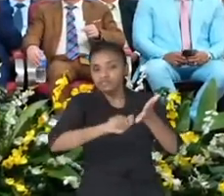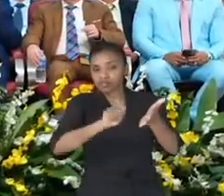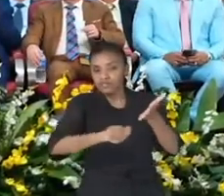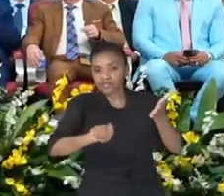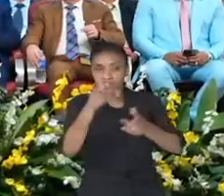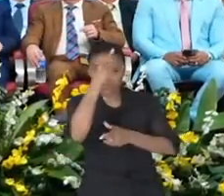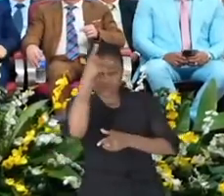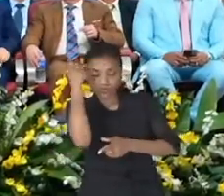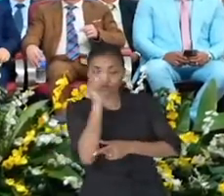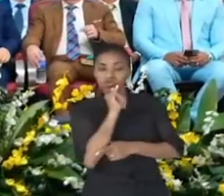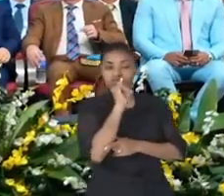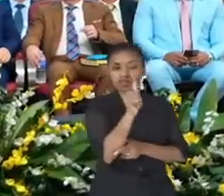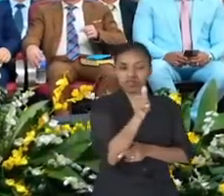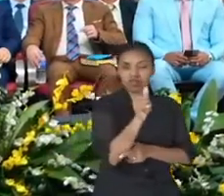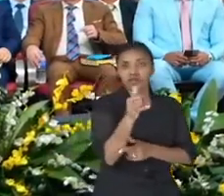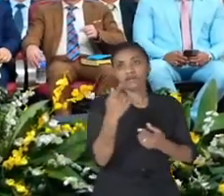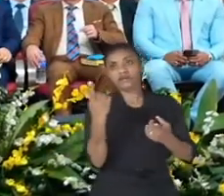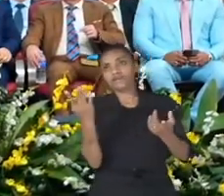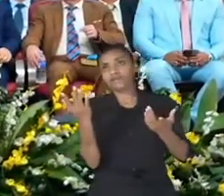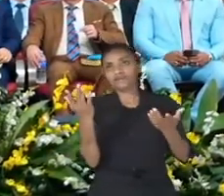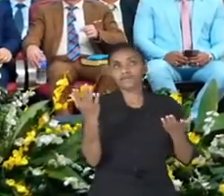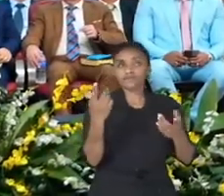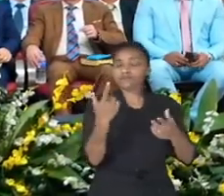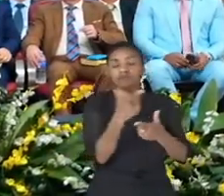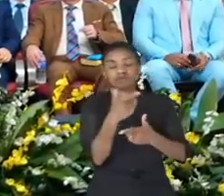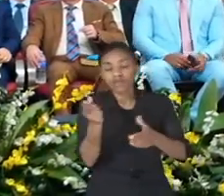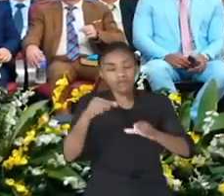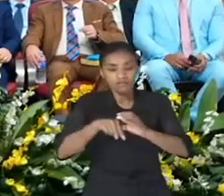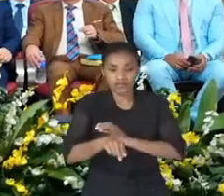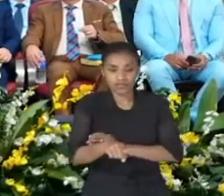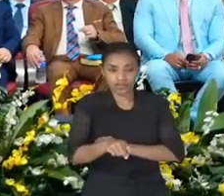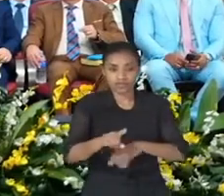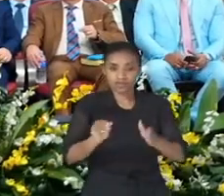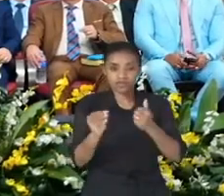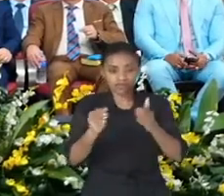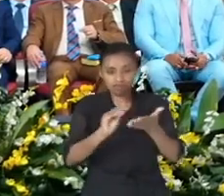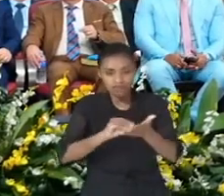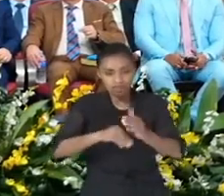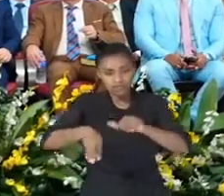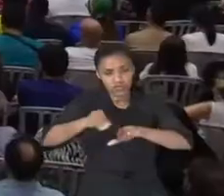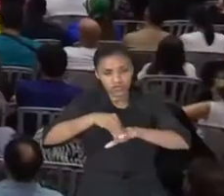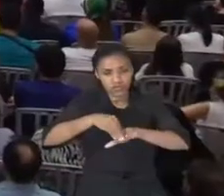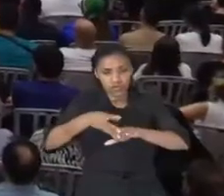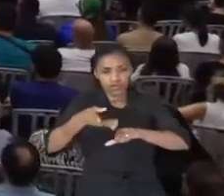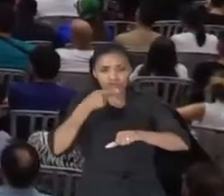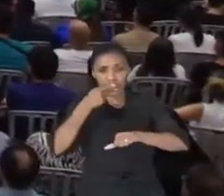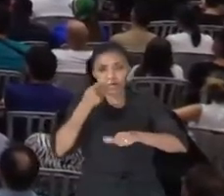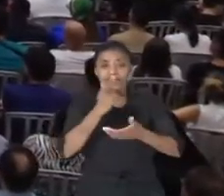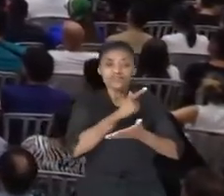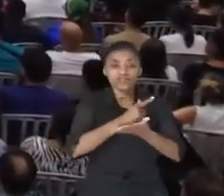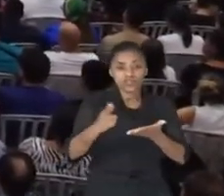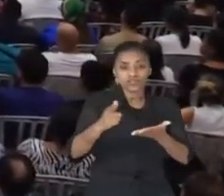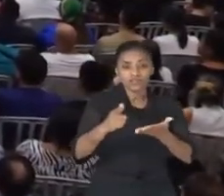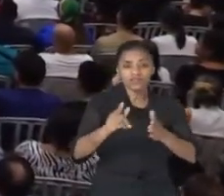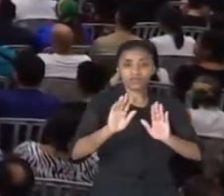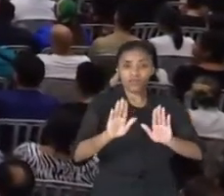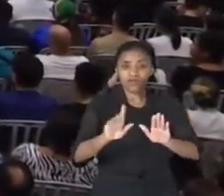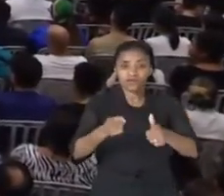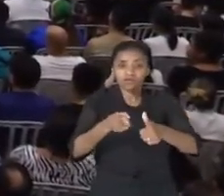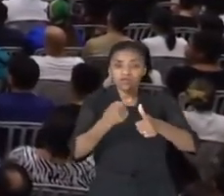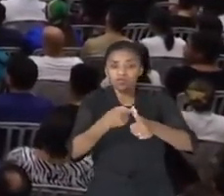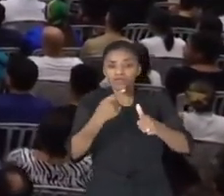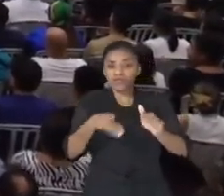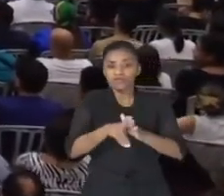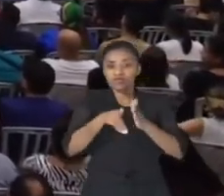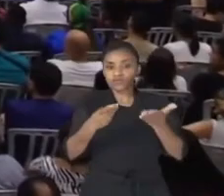certeza a maioria, não porque não tem profundidade, mas por falta de conhecimento mesmo, iriam dizer que foi o livro do Gênesis. Mas o primeiro livro